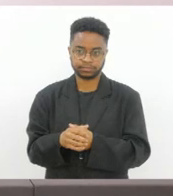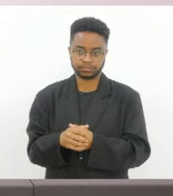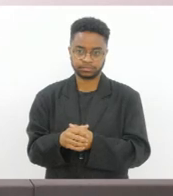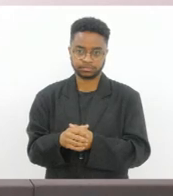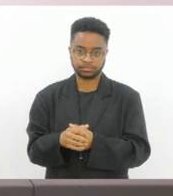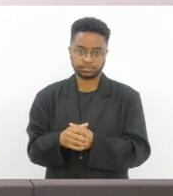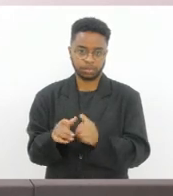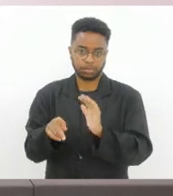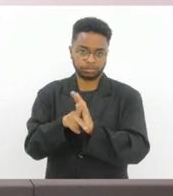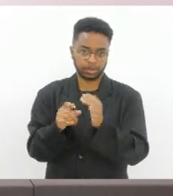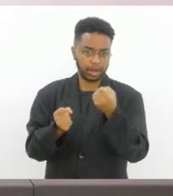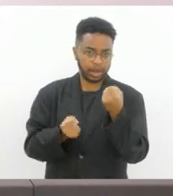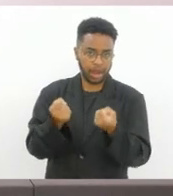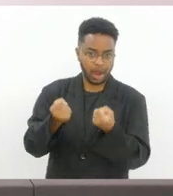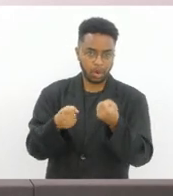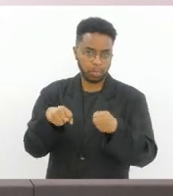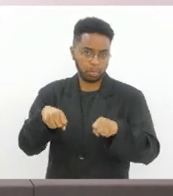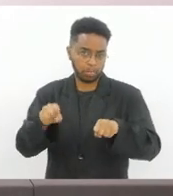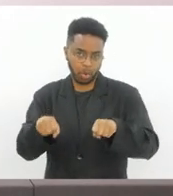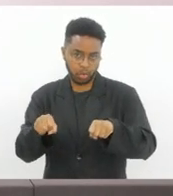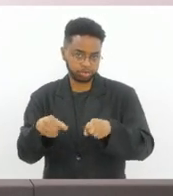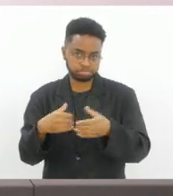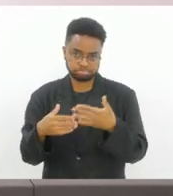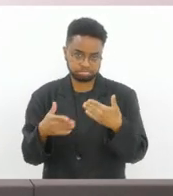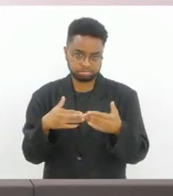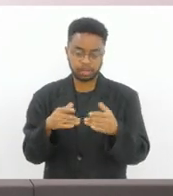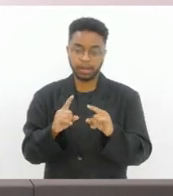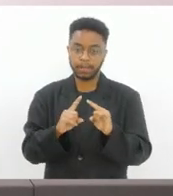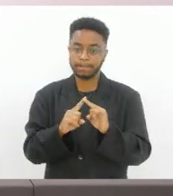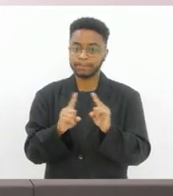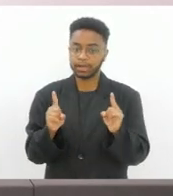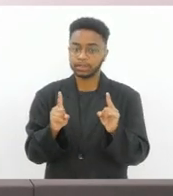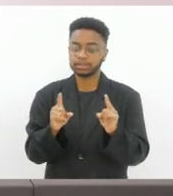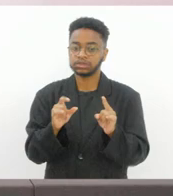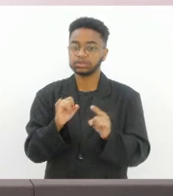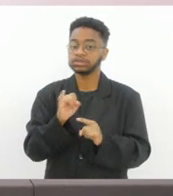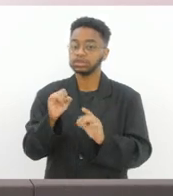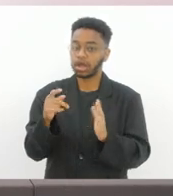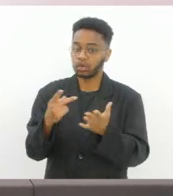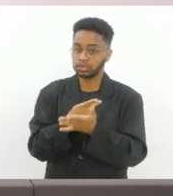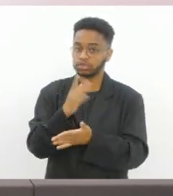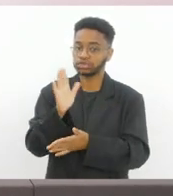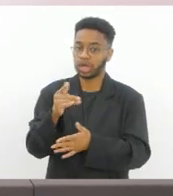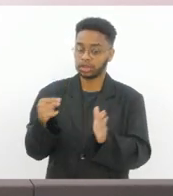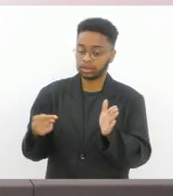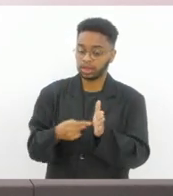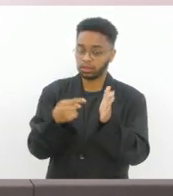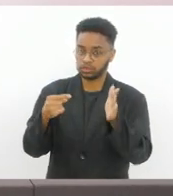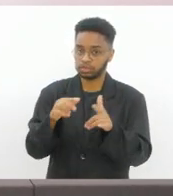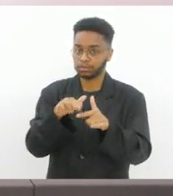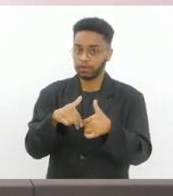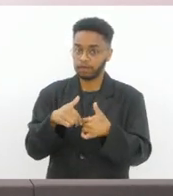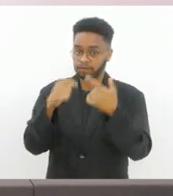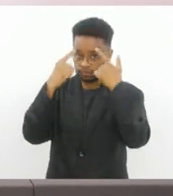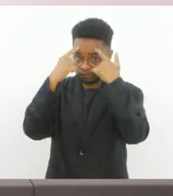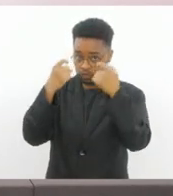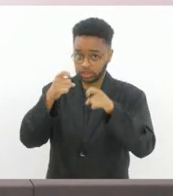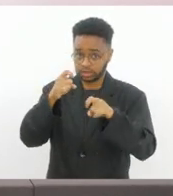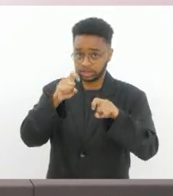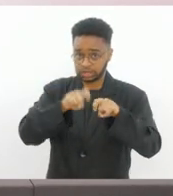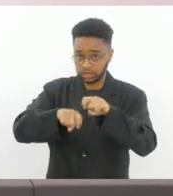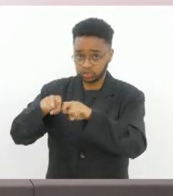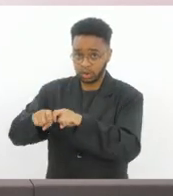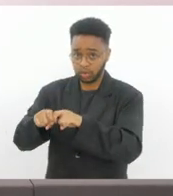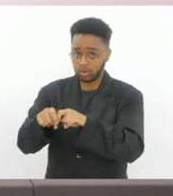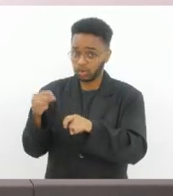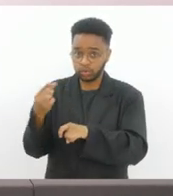de carro, de moto, seja lá o que for, já tenha sido denunciada por violência sexual, não é possível que ela vá para